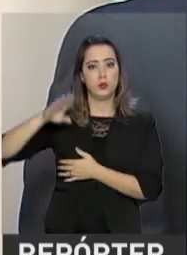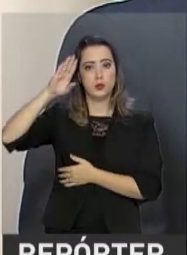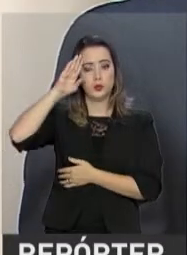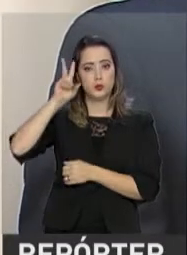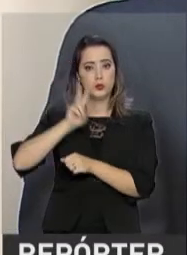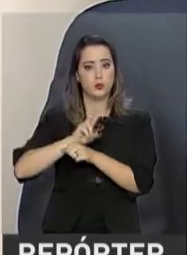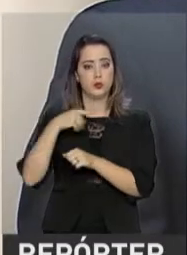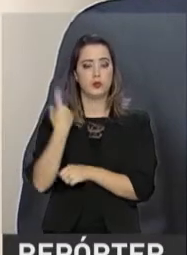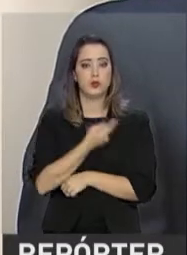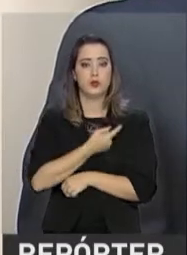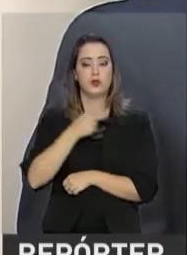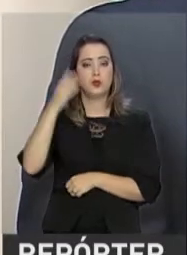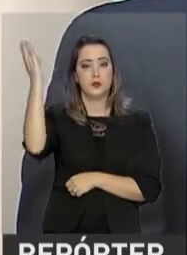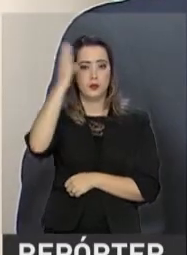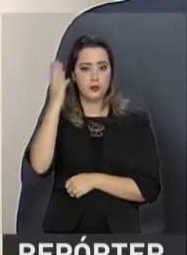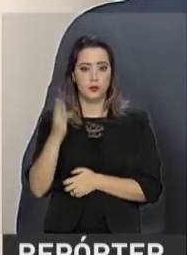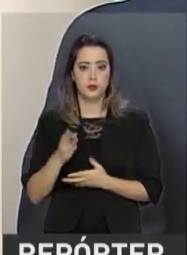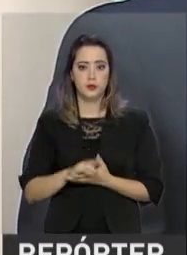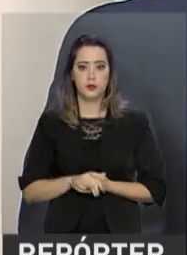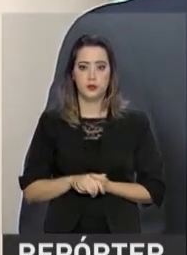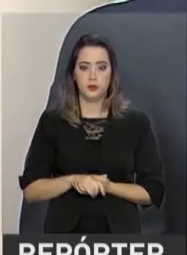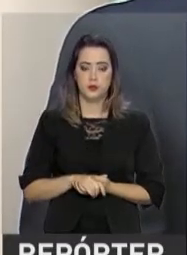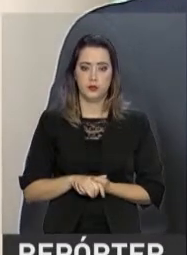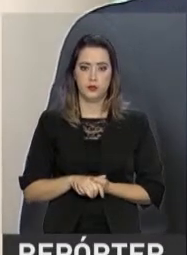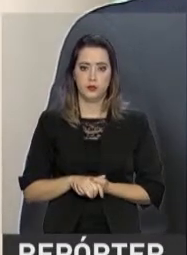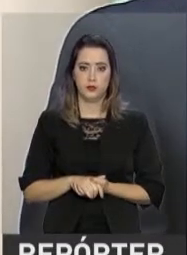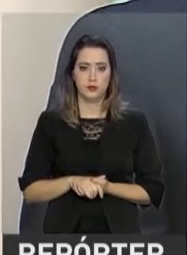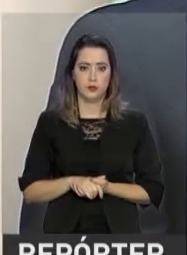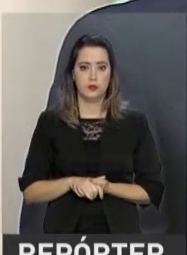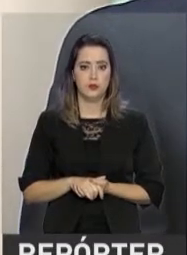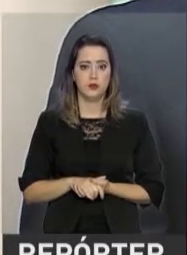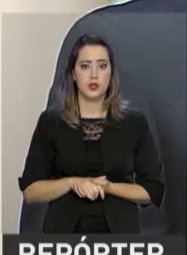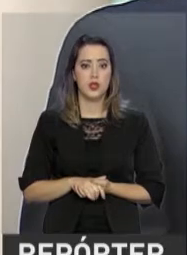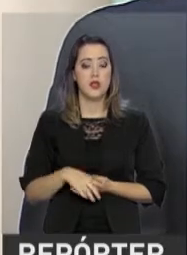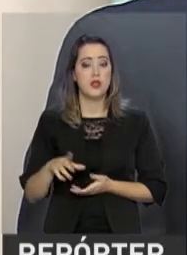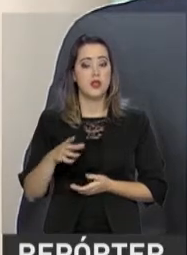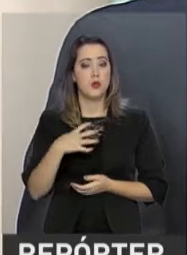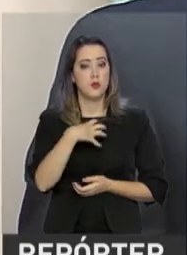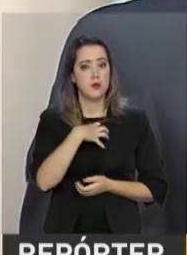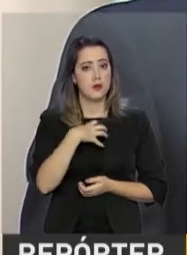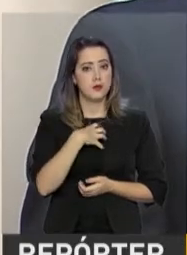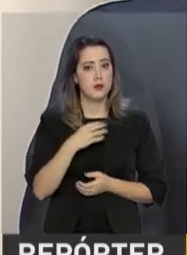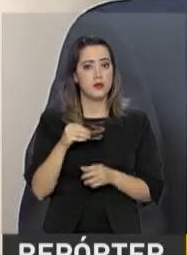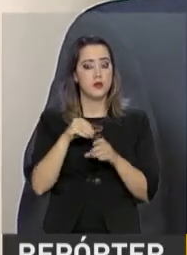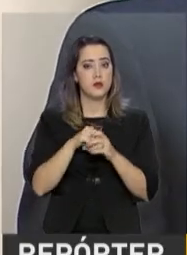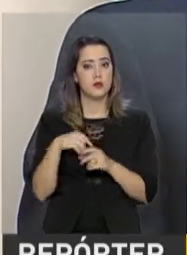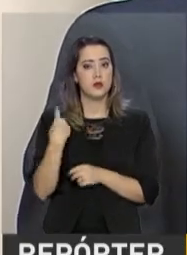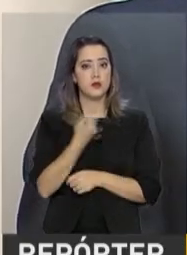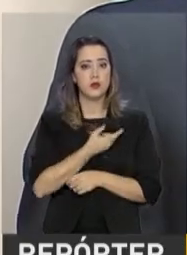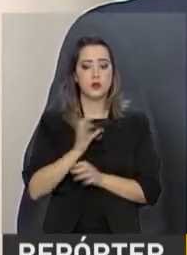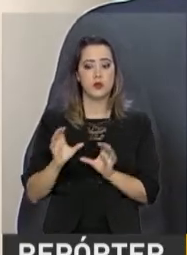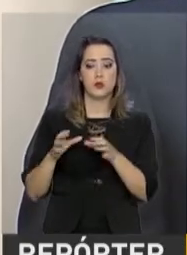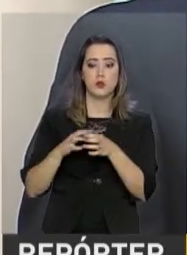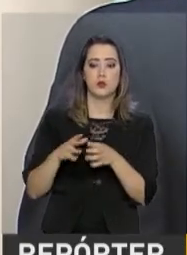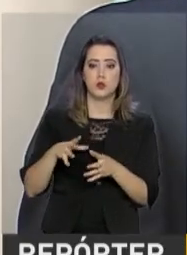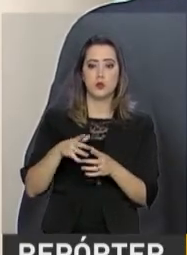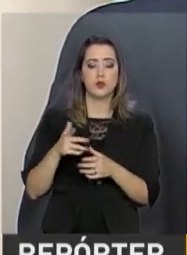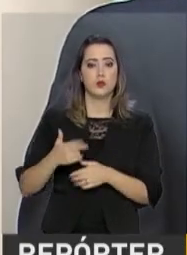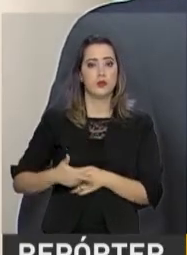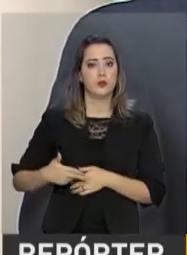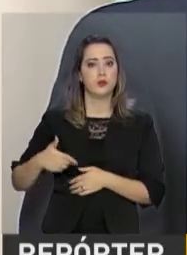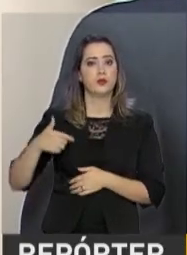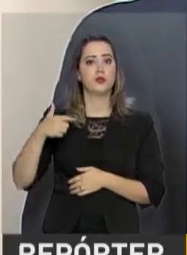nossas forças armadas possam ser transmitidos às gerações que lhe sucederam a missão de construir